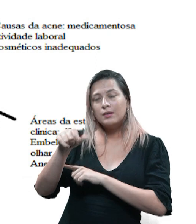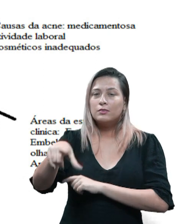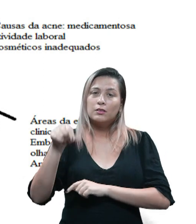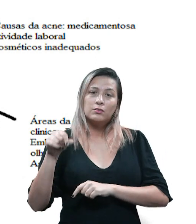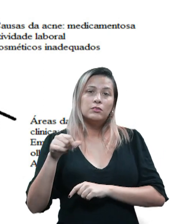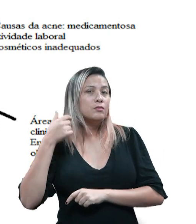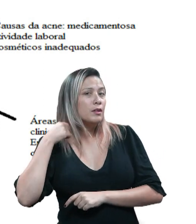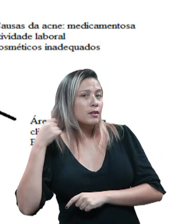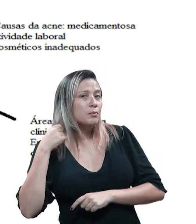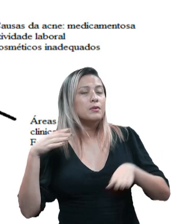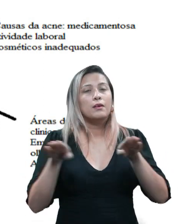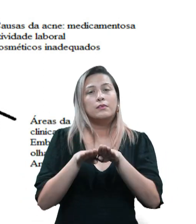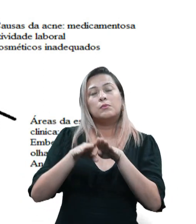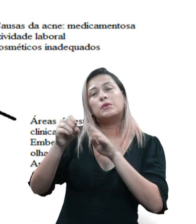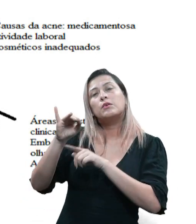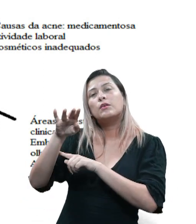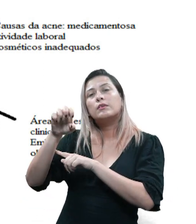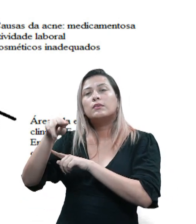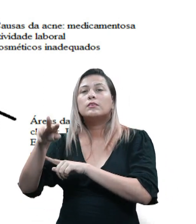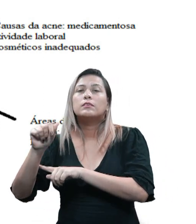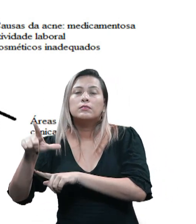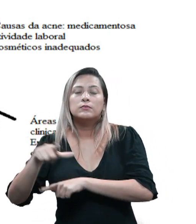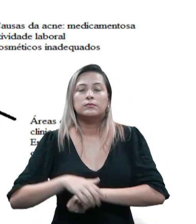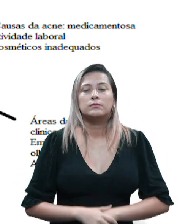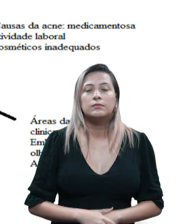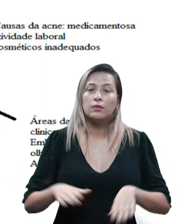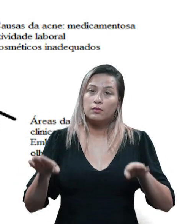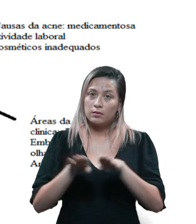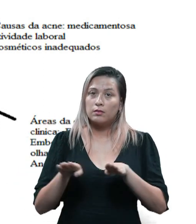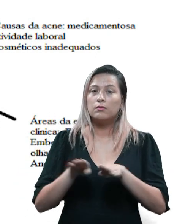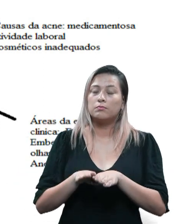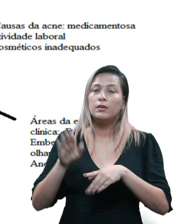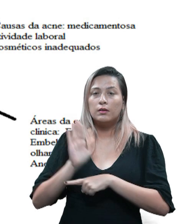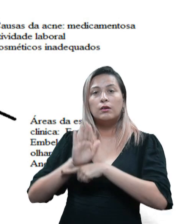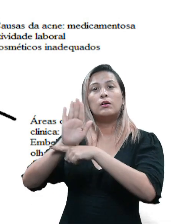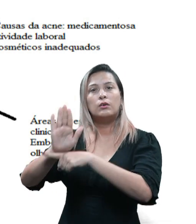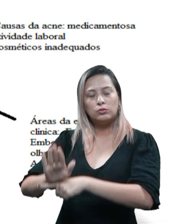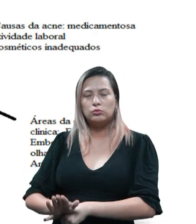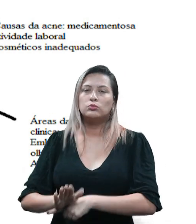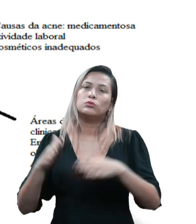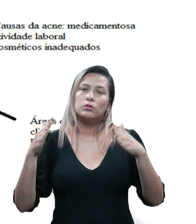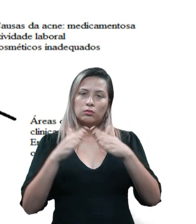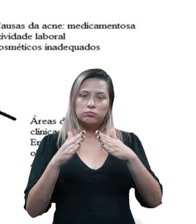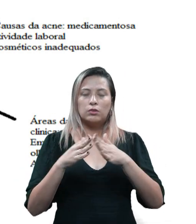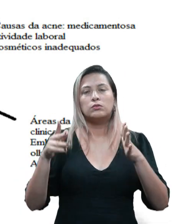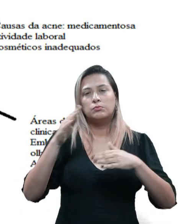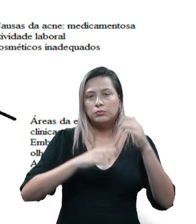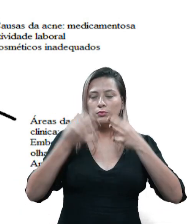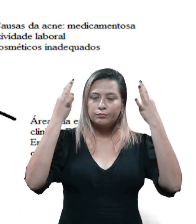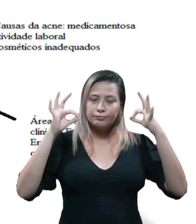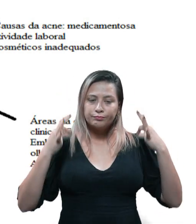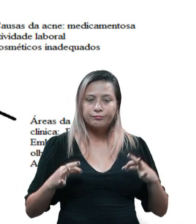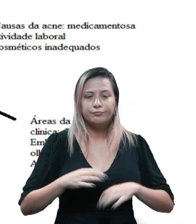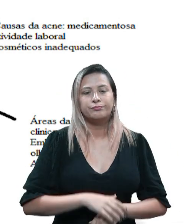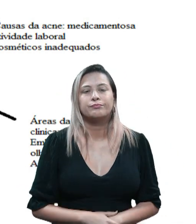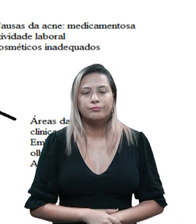terapia oriental. Também podemos trabalhar com prestação de consultorias a salões de beleza, clínicas de estética,